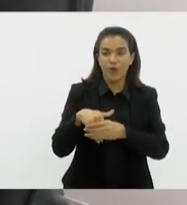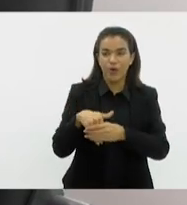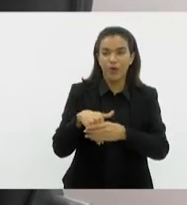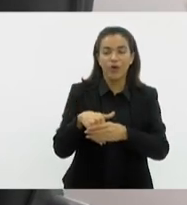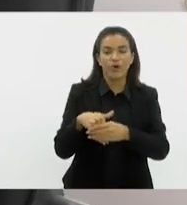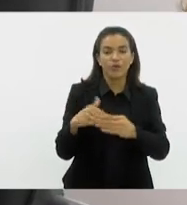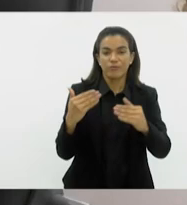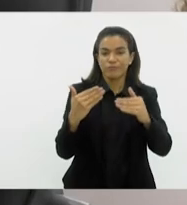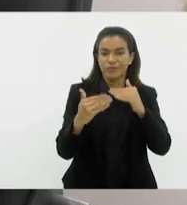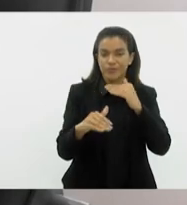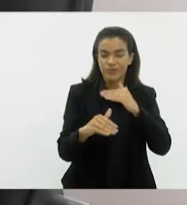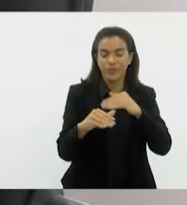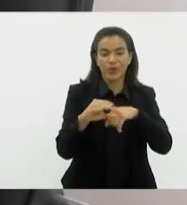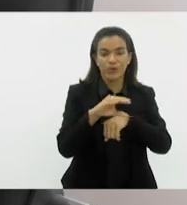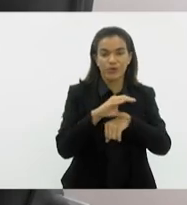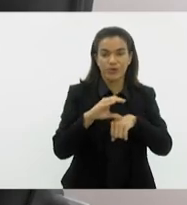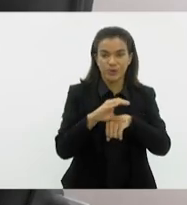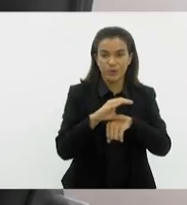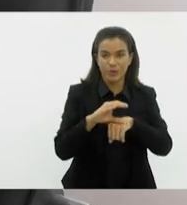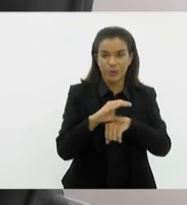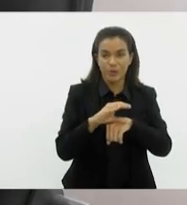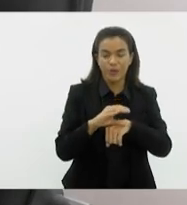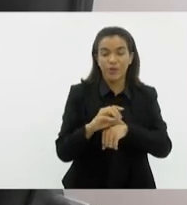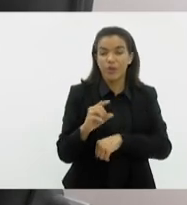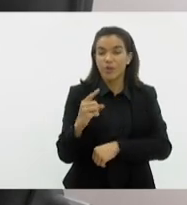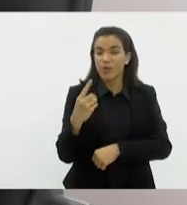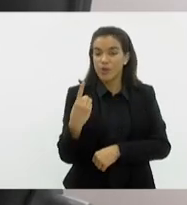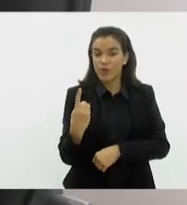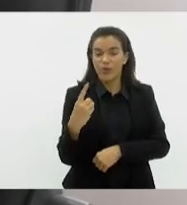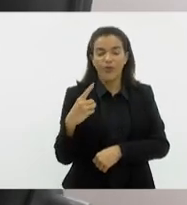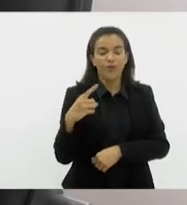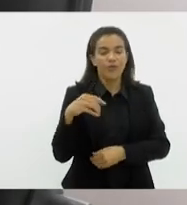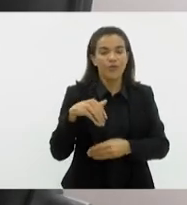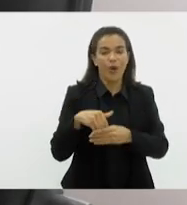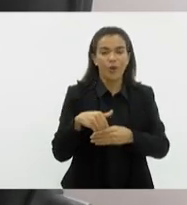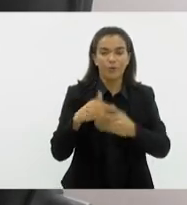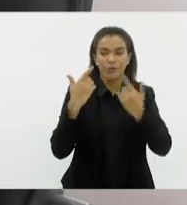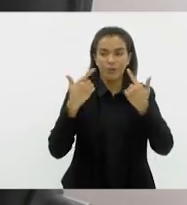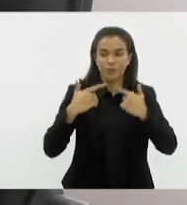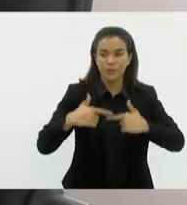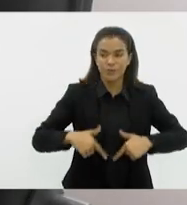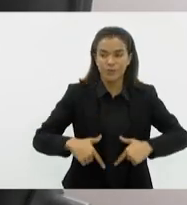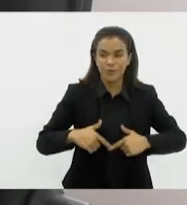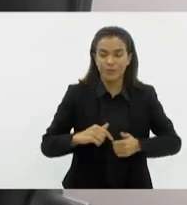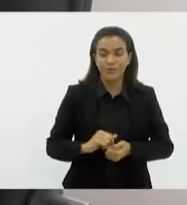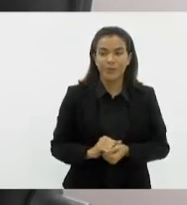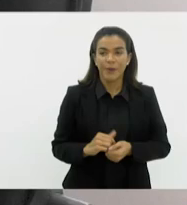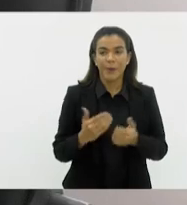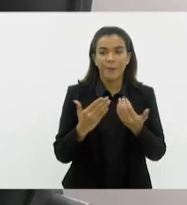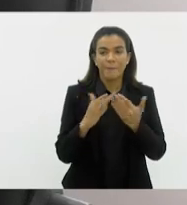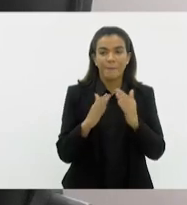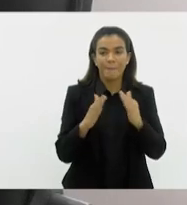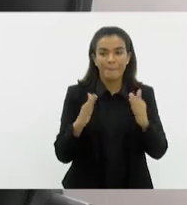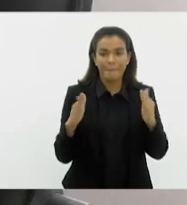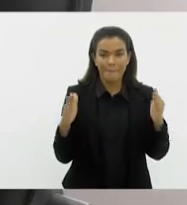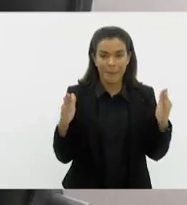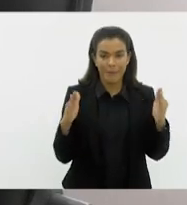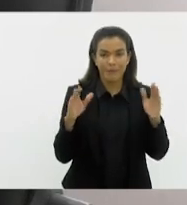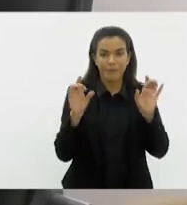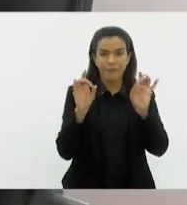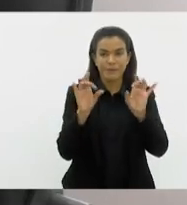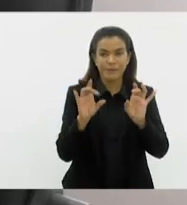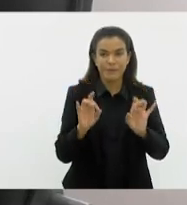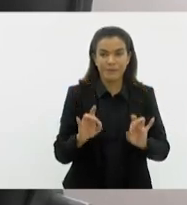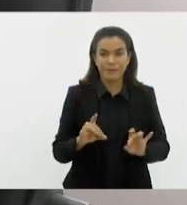pela divergência, pela inconstitucionalidade, e 1 voto pela abstenção. Quero parabenizar a todos aí, em especial o